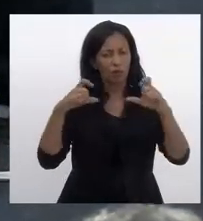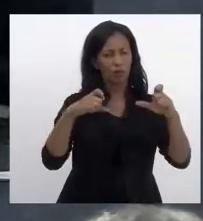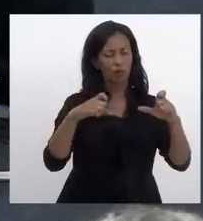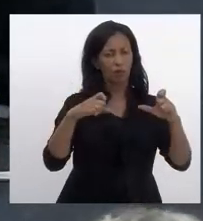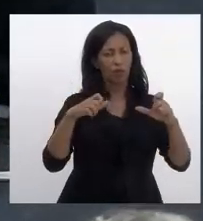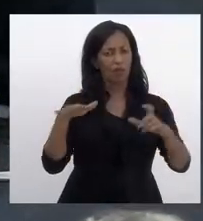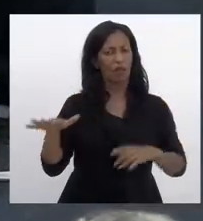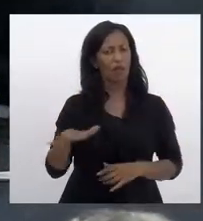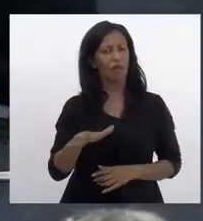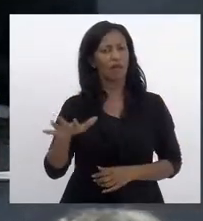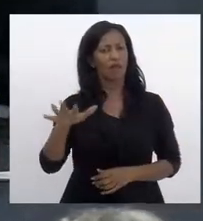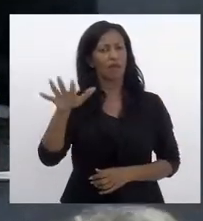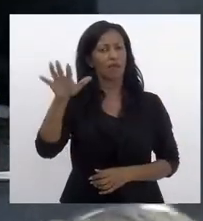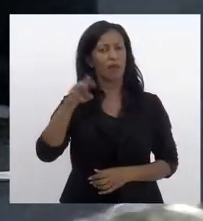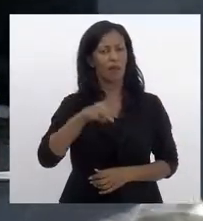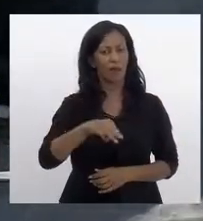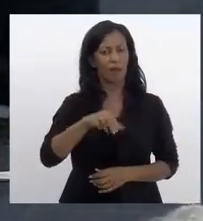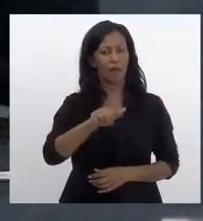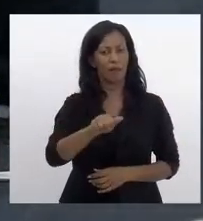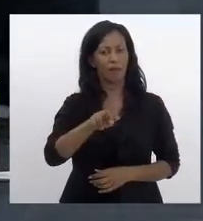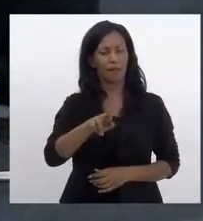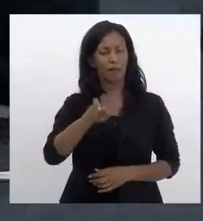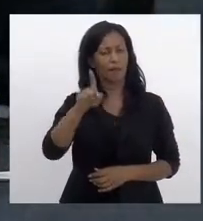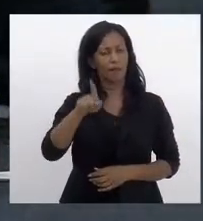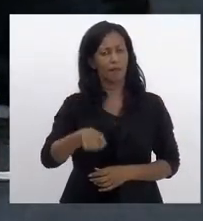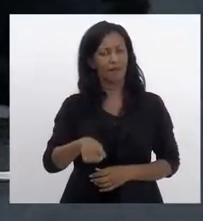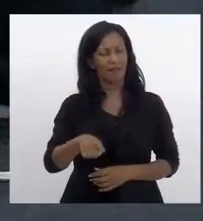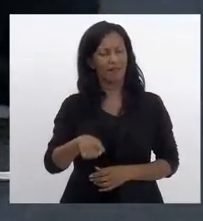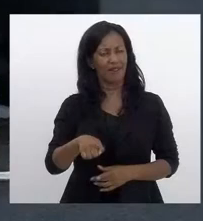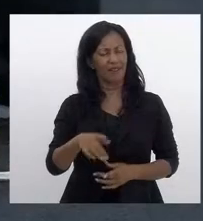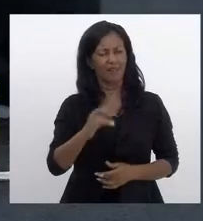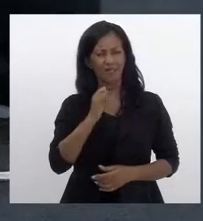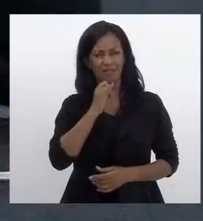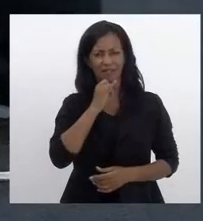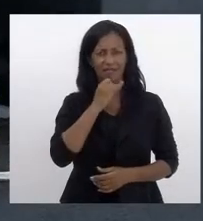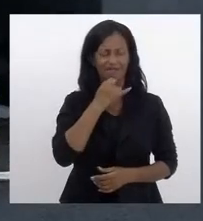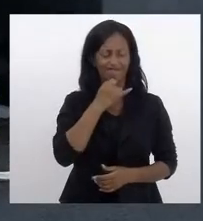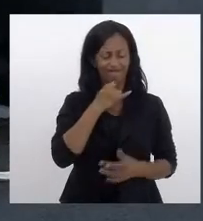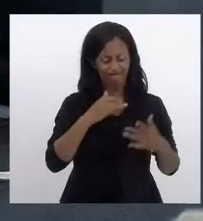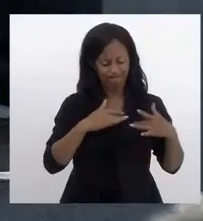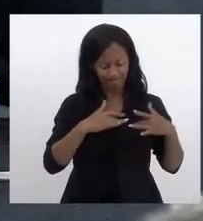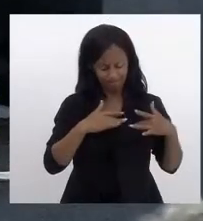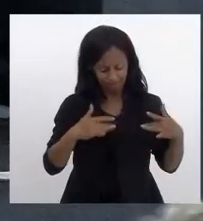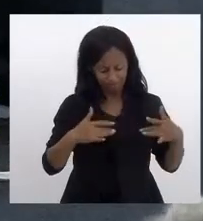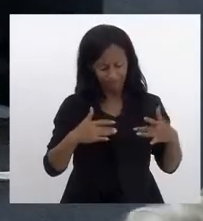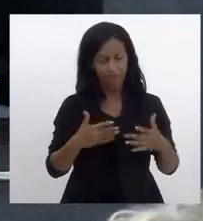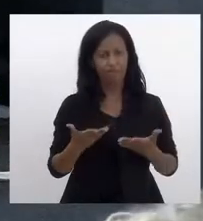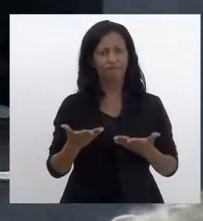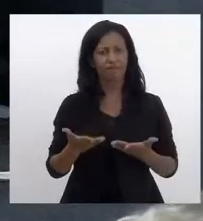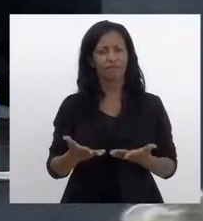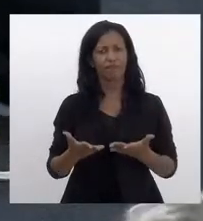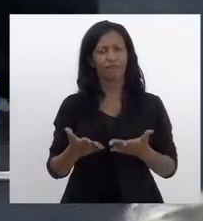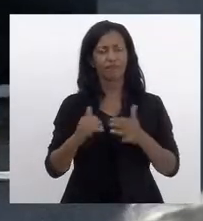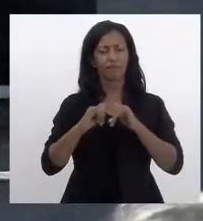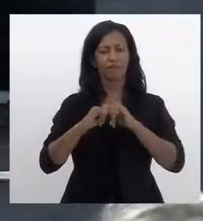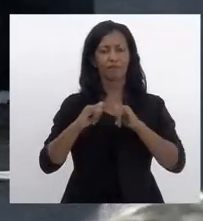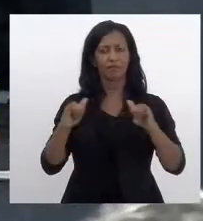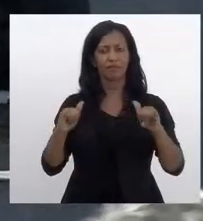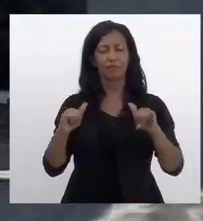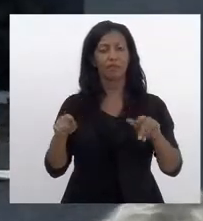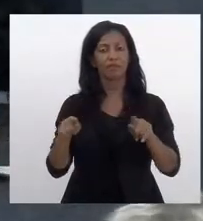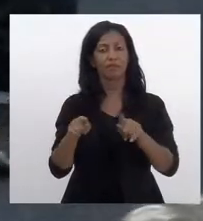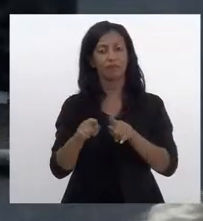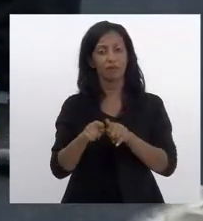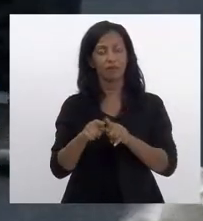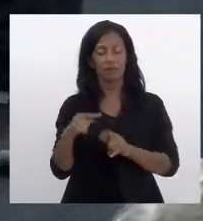da favela da Maré. E é com muito pesar, com muito saudosismo, que anuncio aqui, inclusive,